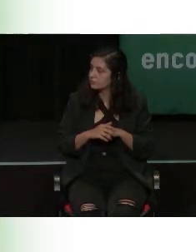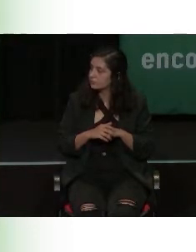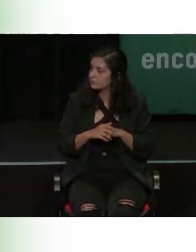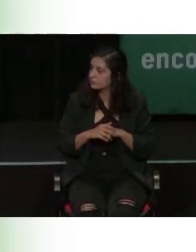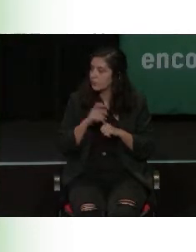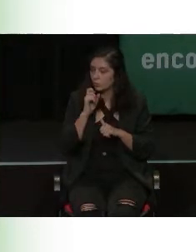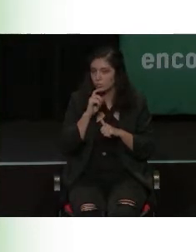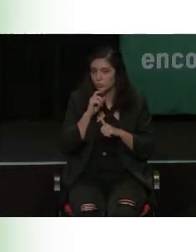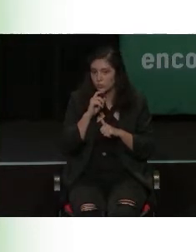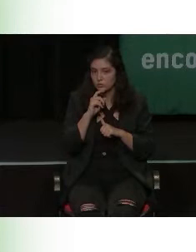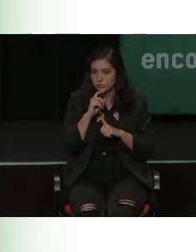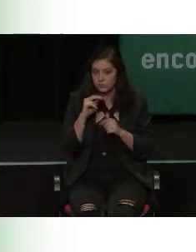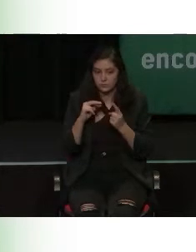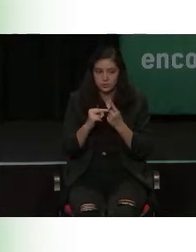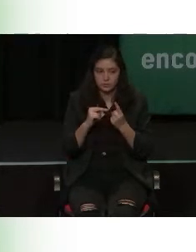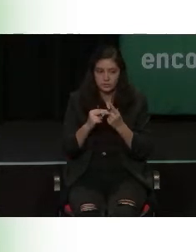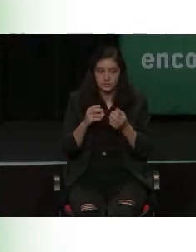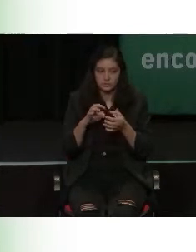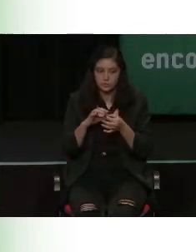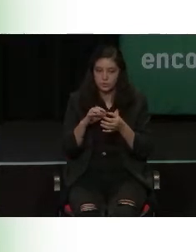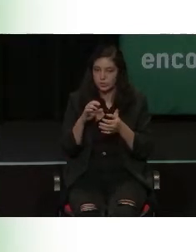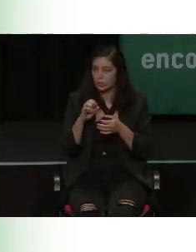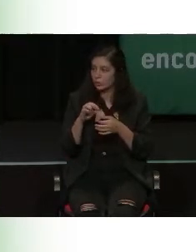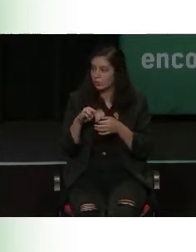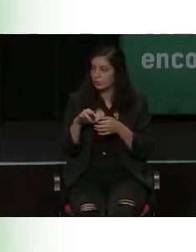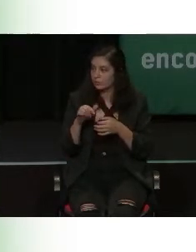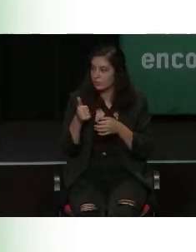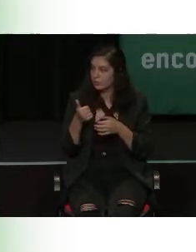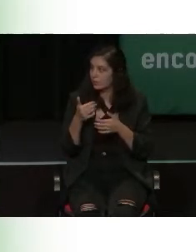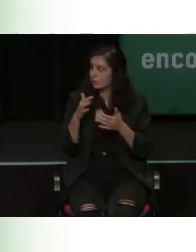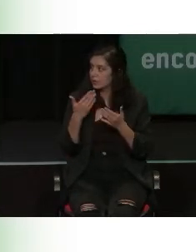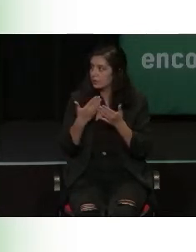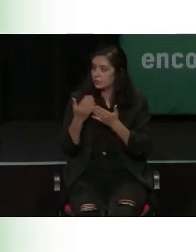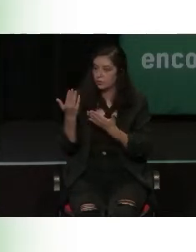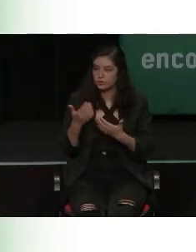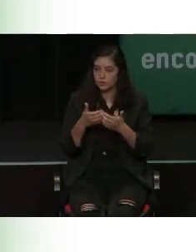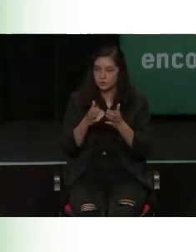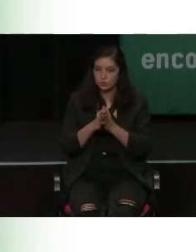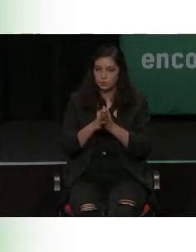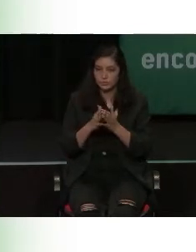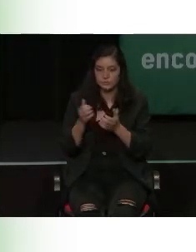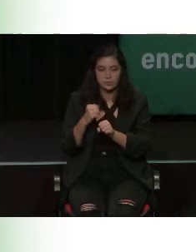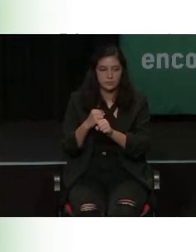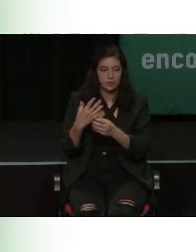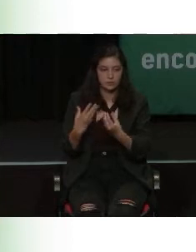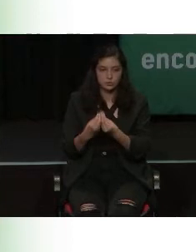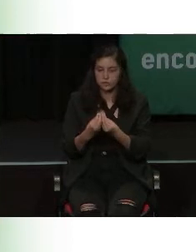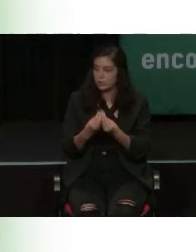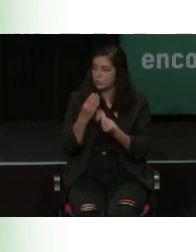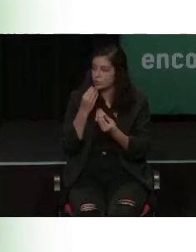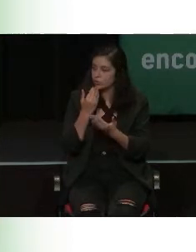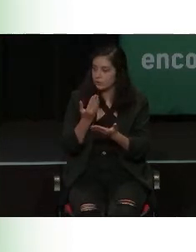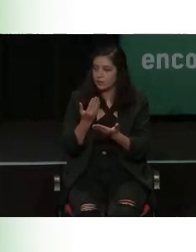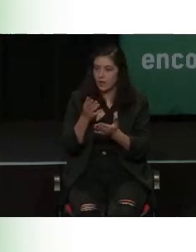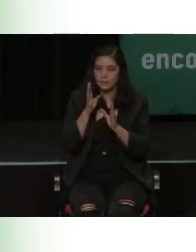Puderam, assim, ter uma perspectiva da UMIB, estando todos convidados a trabalhar connosco. Muito obrigado pela vossa